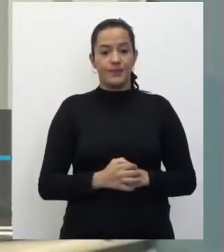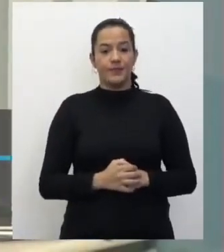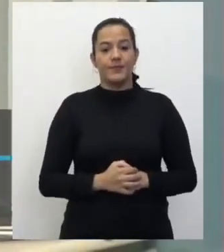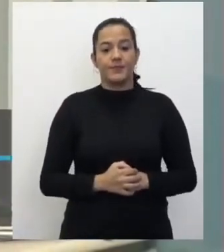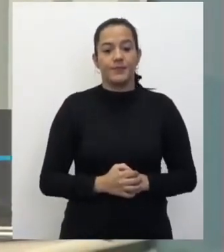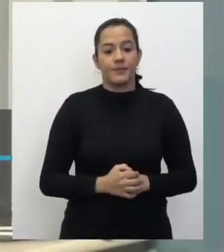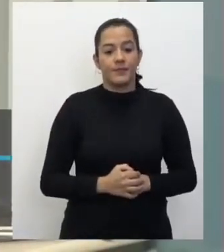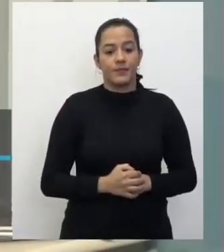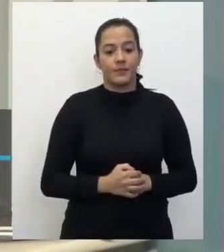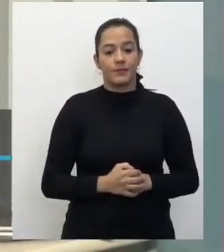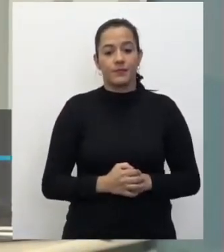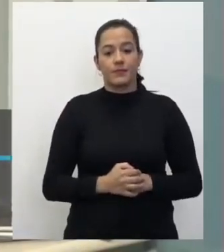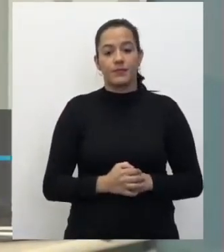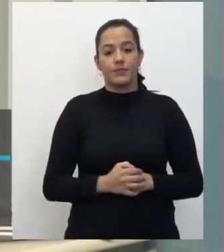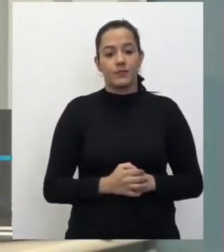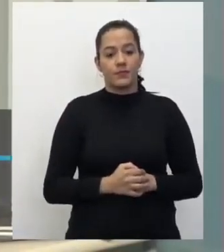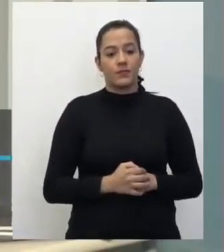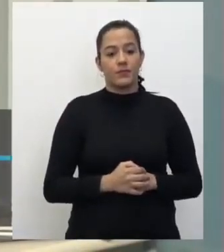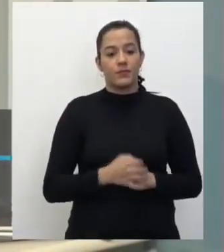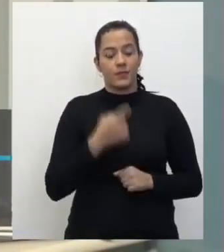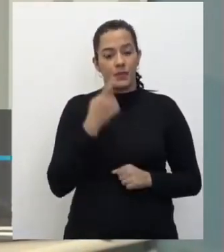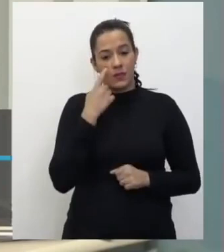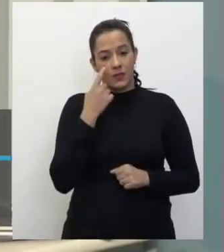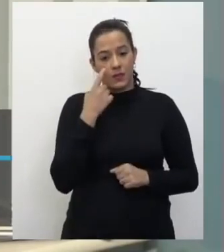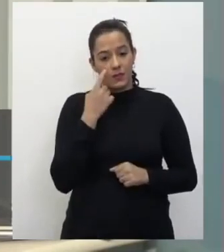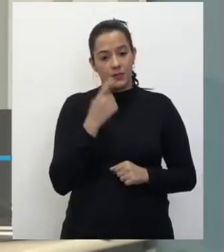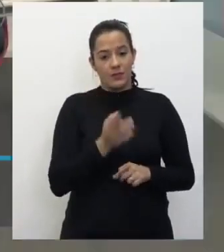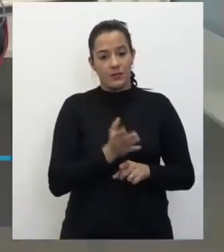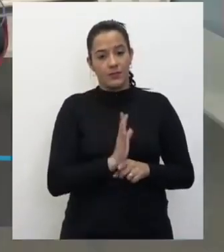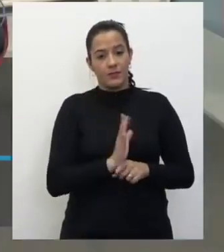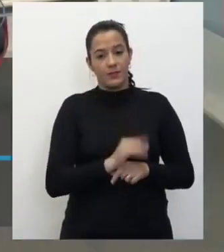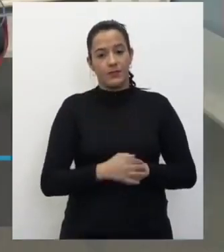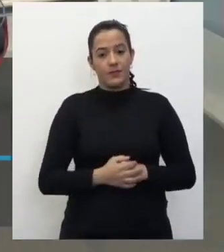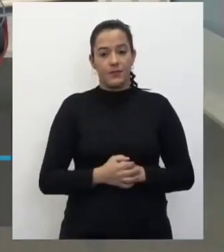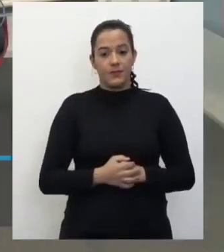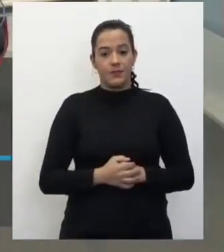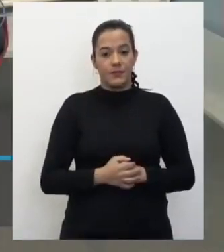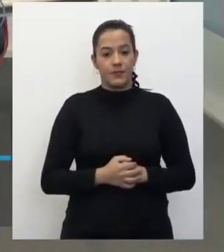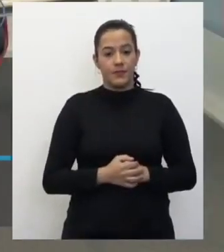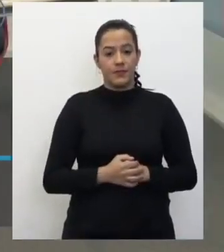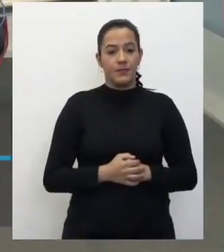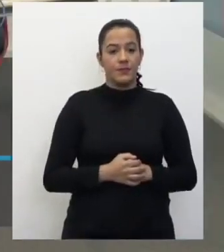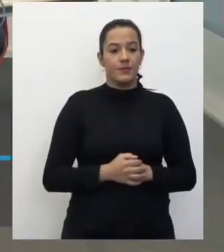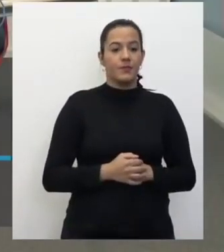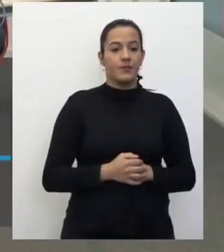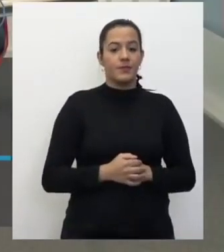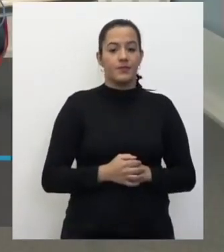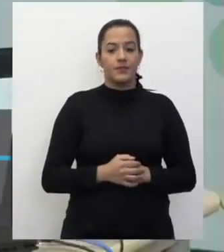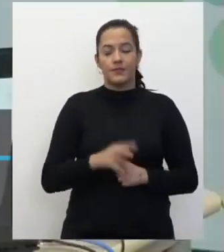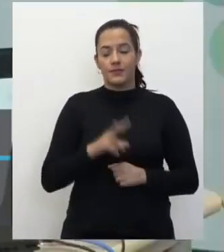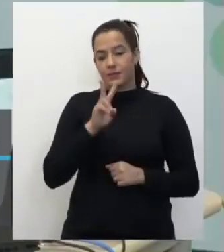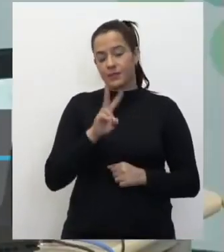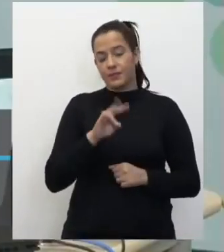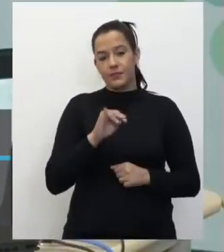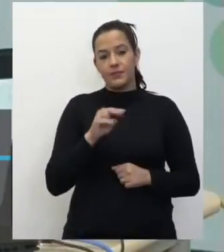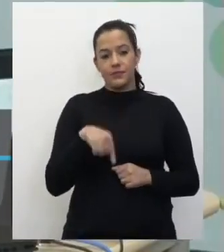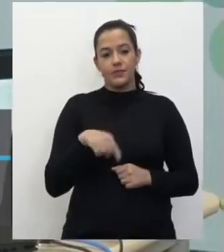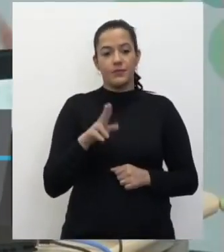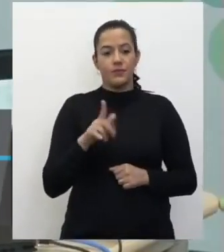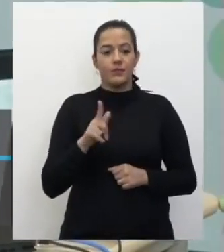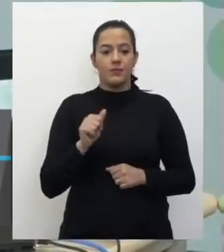ainda dos filmes de crossovers. Que filmes você achou aí, Dani? Muitos falaram dos Vingadores, né? E do